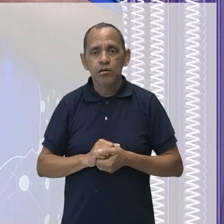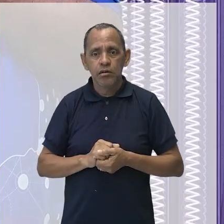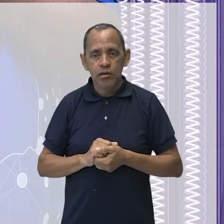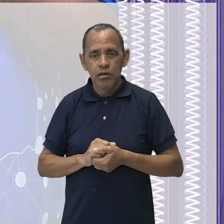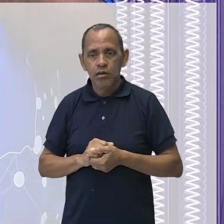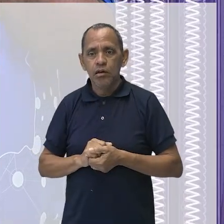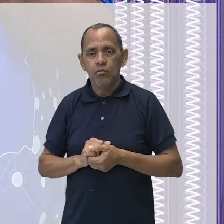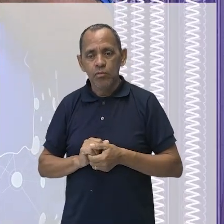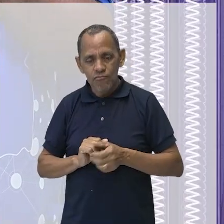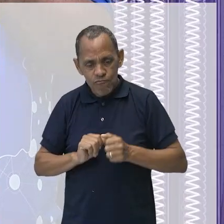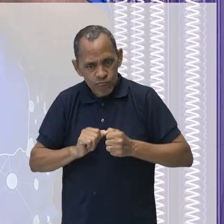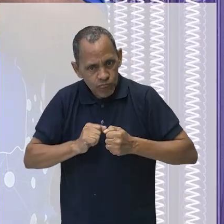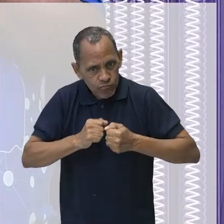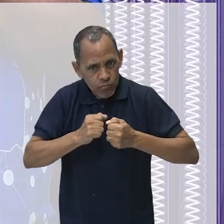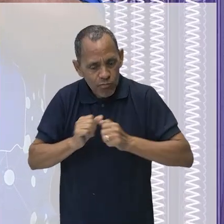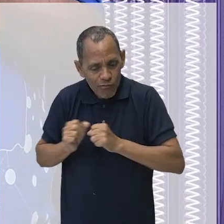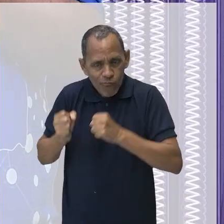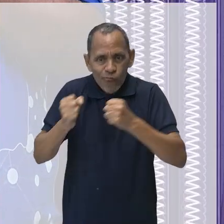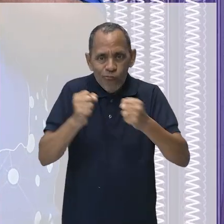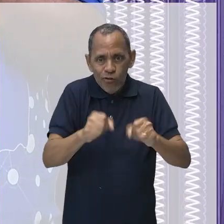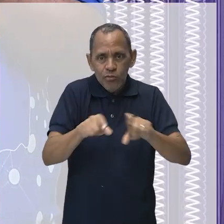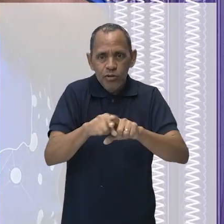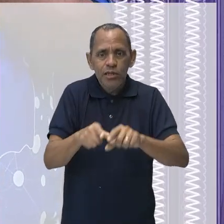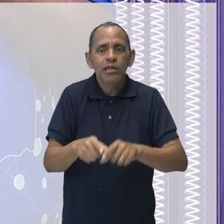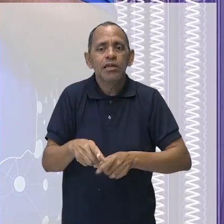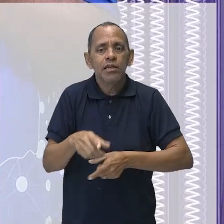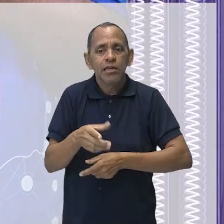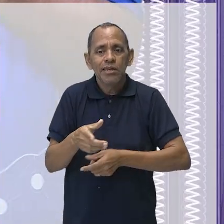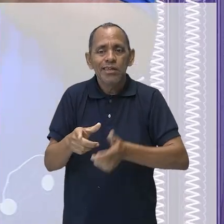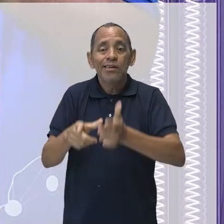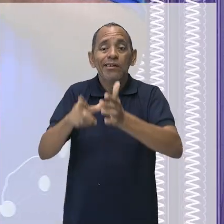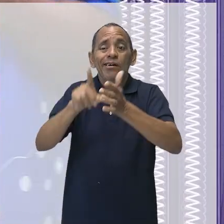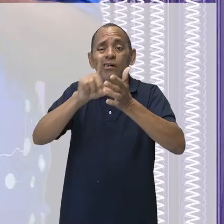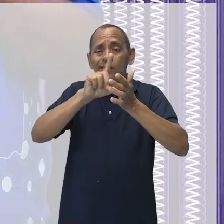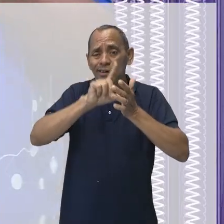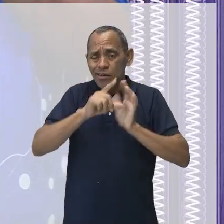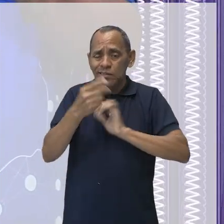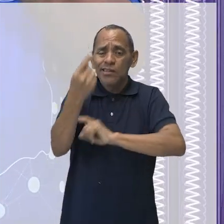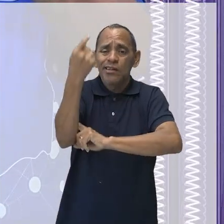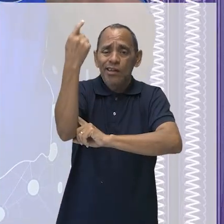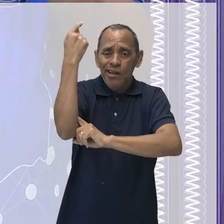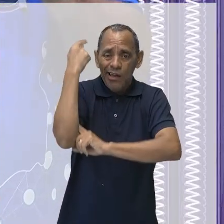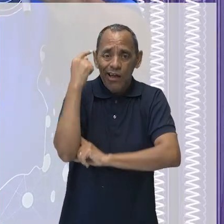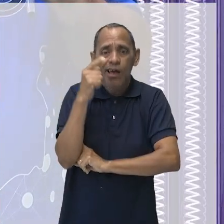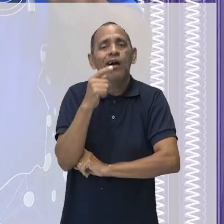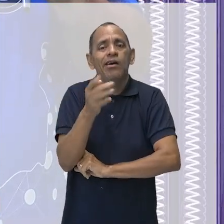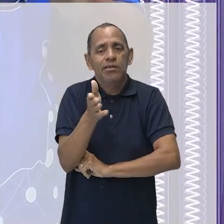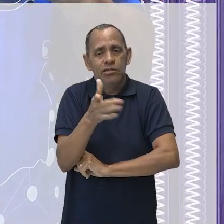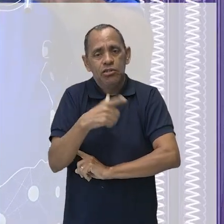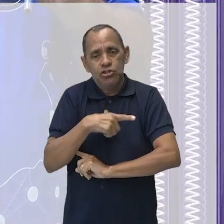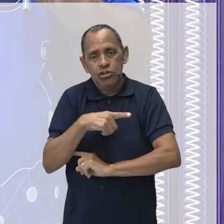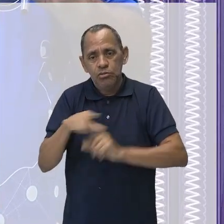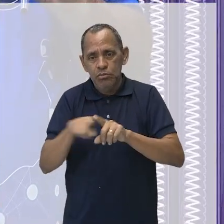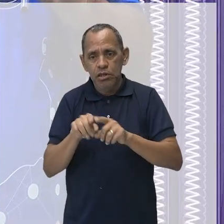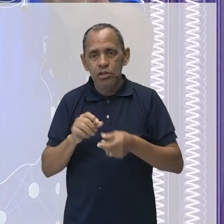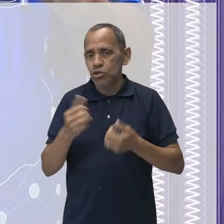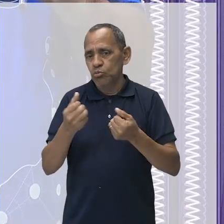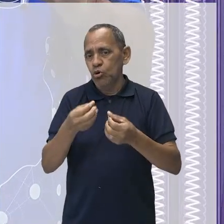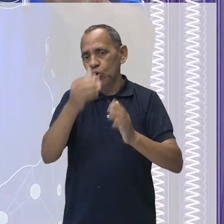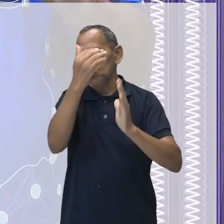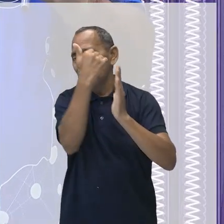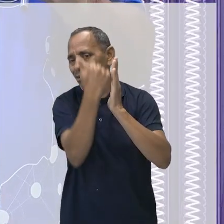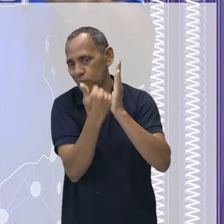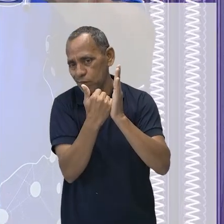força que existia antes de tudo, antes da Gênese, e não pode ser categorizado nas classificações tradicionais